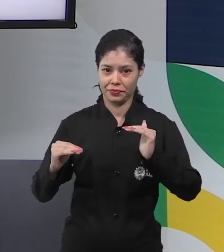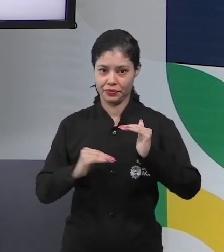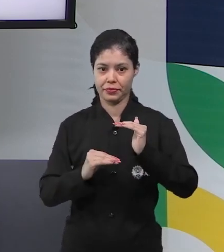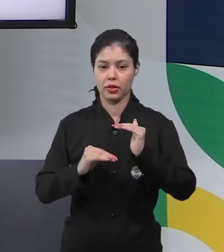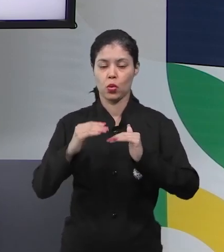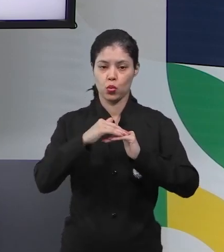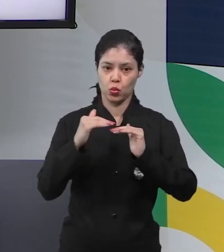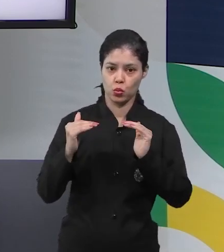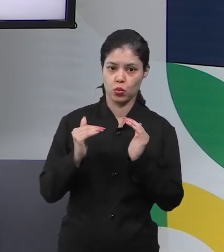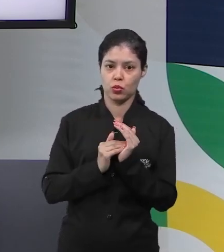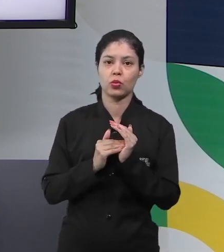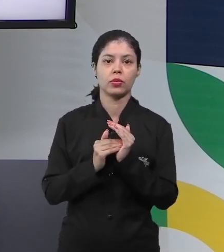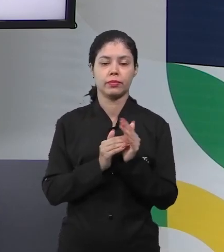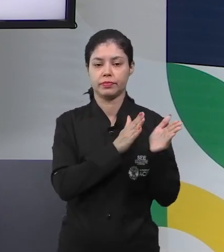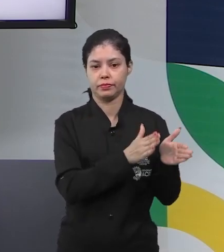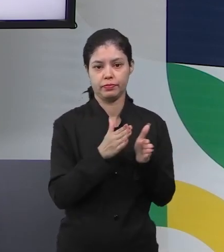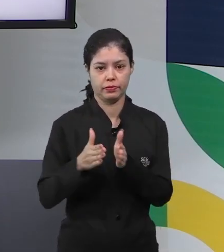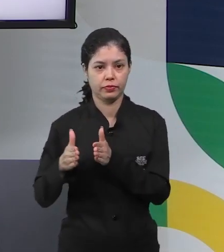desequilíbrios de toda a ordem.